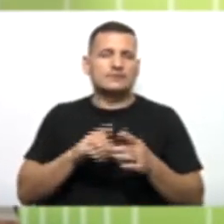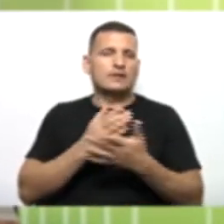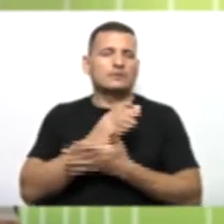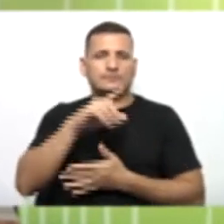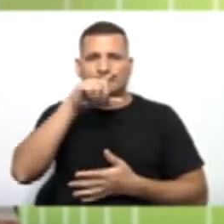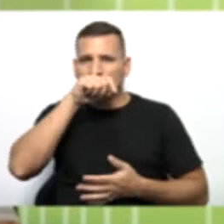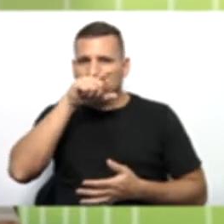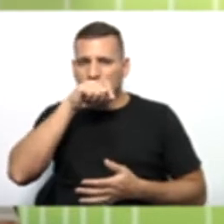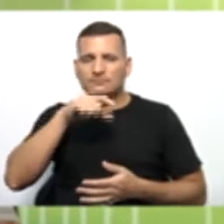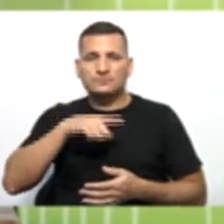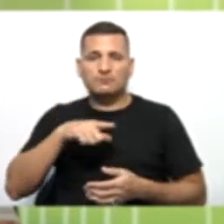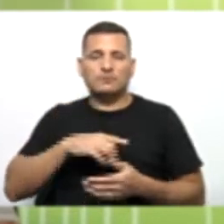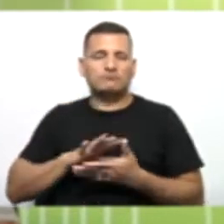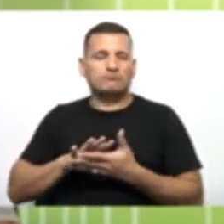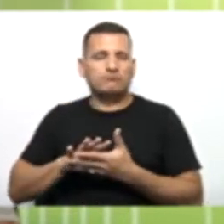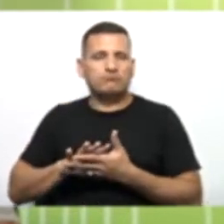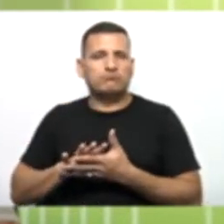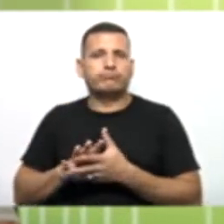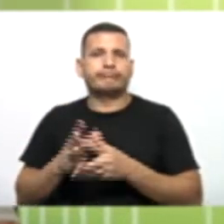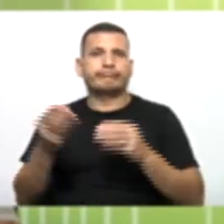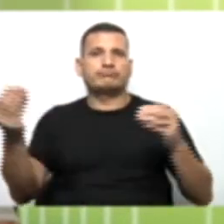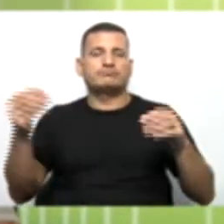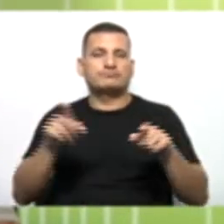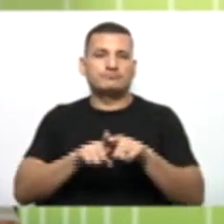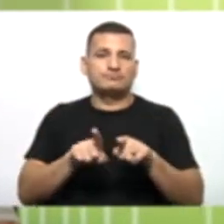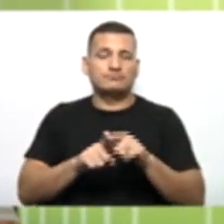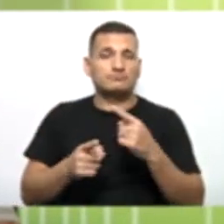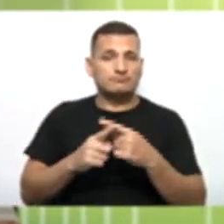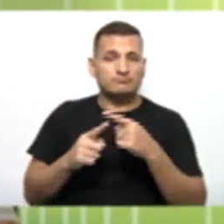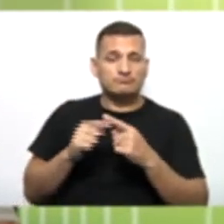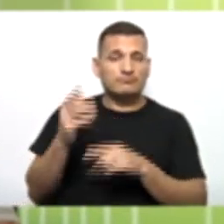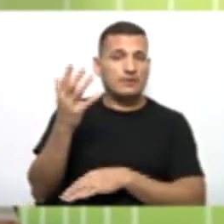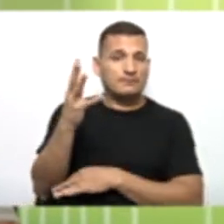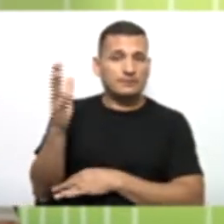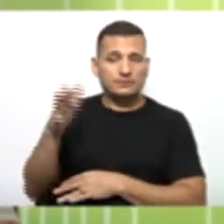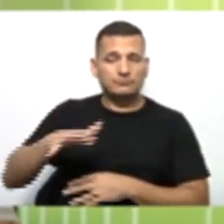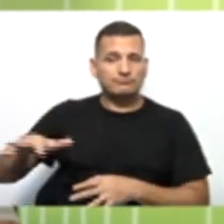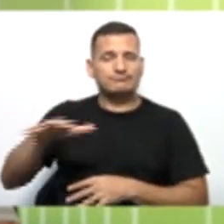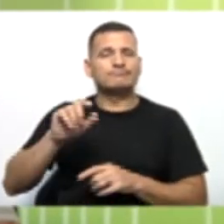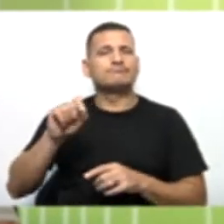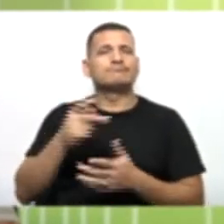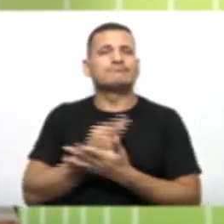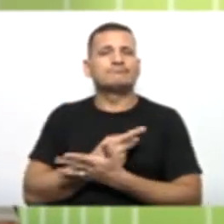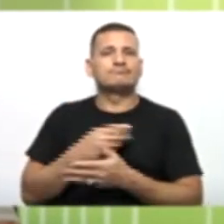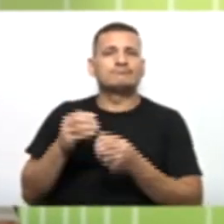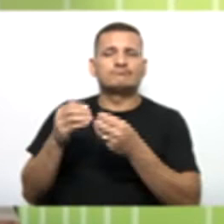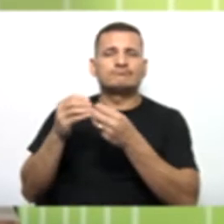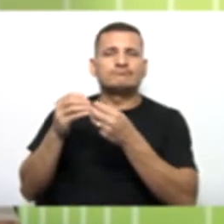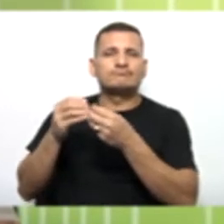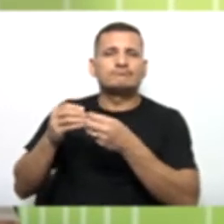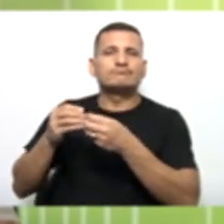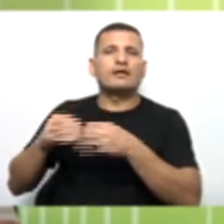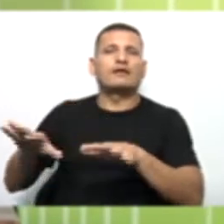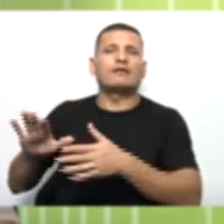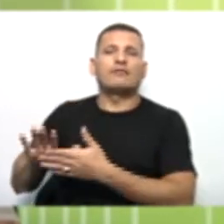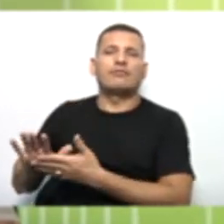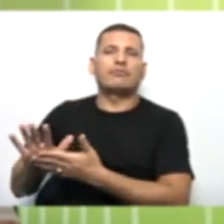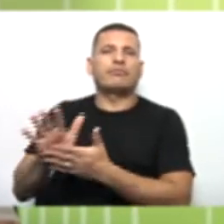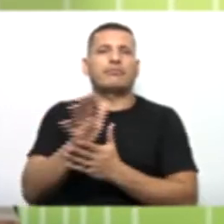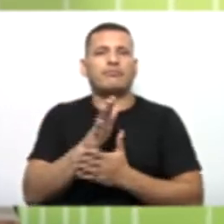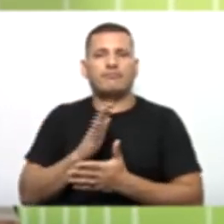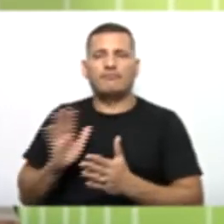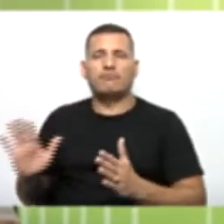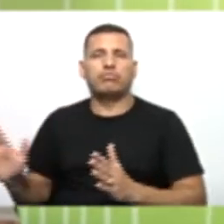quê? O meio ambiente, as matas onde as espécies viviam, foi destruído para se plantar alimentos, para se